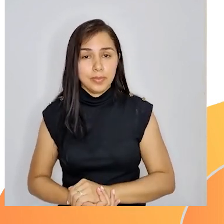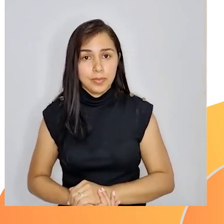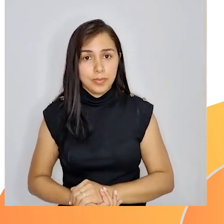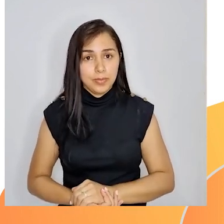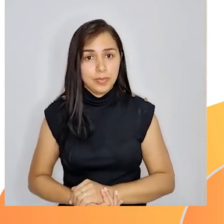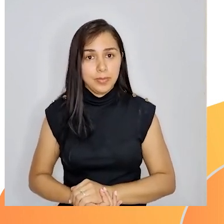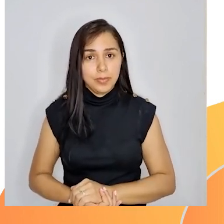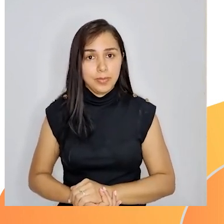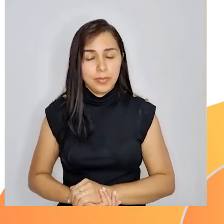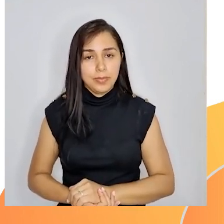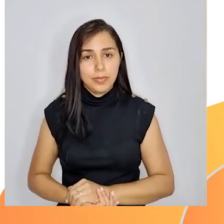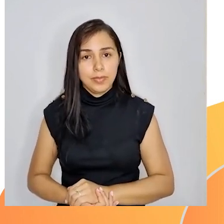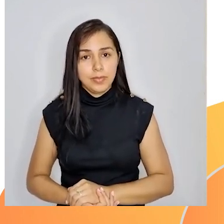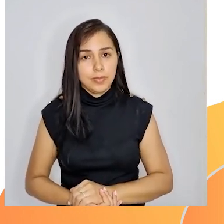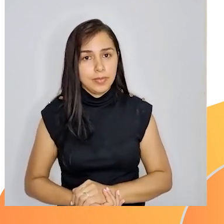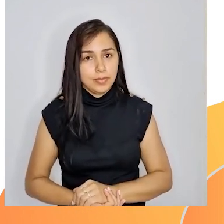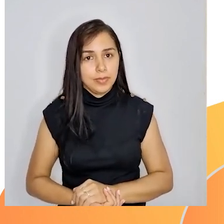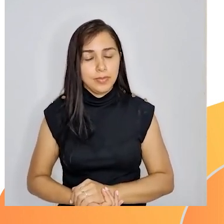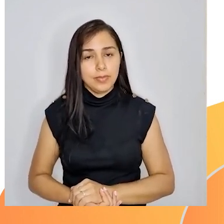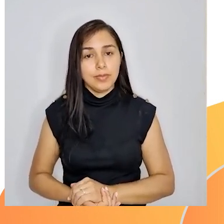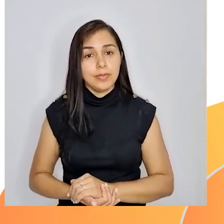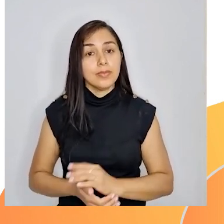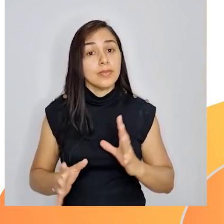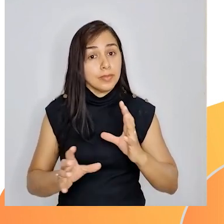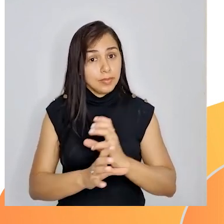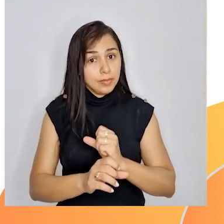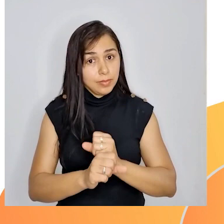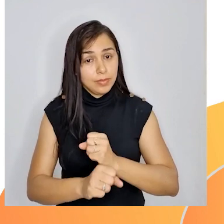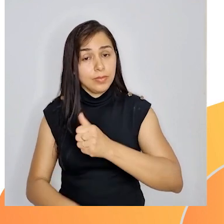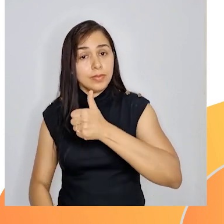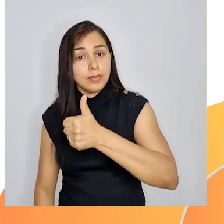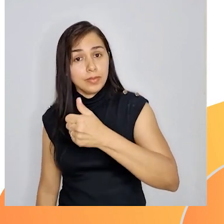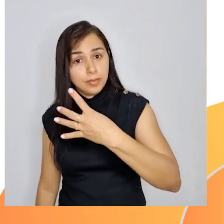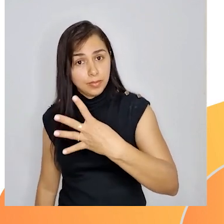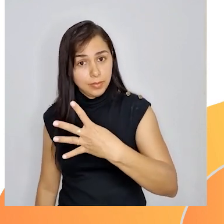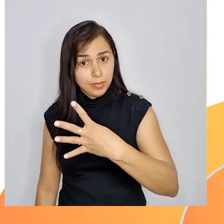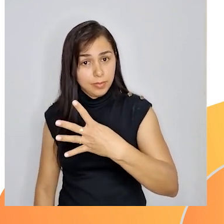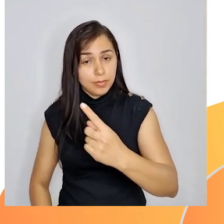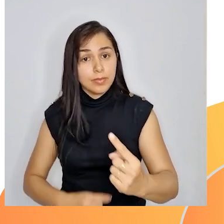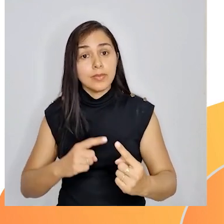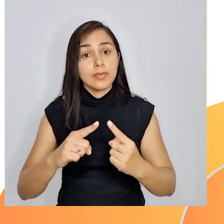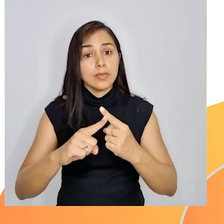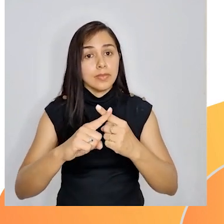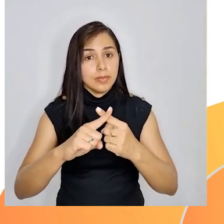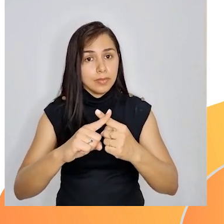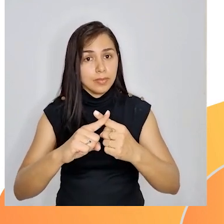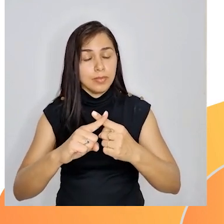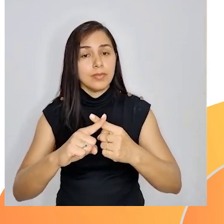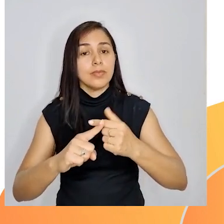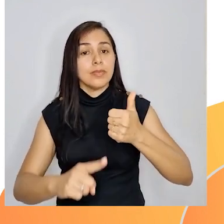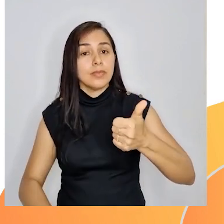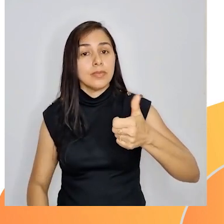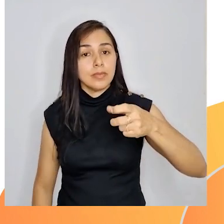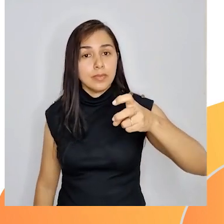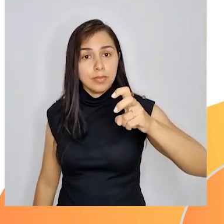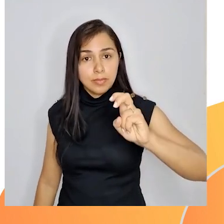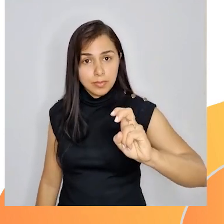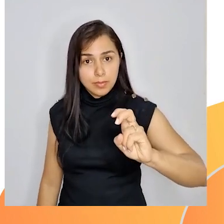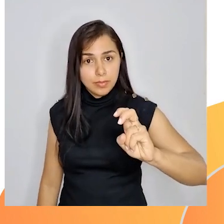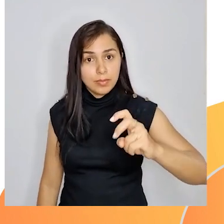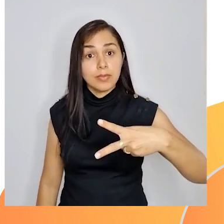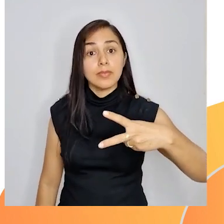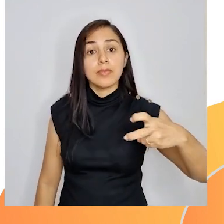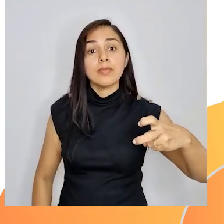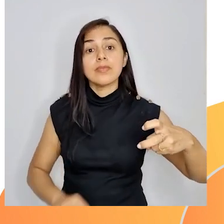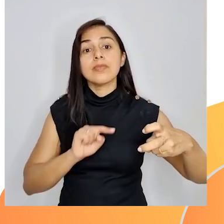14 vezes 15 5 x 4 é 20 vai 2 5